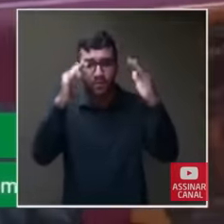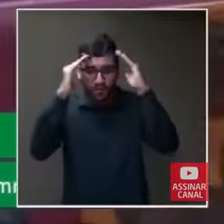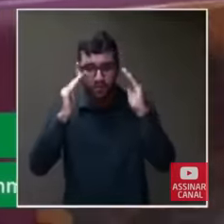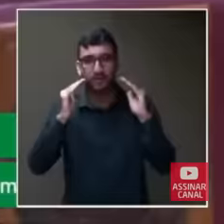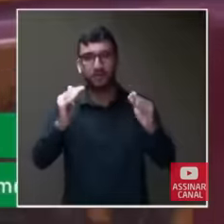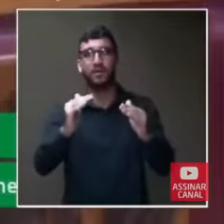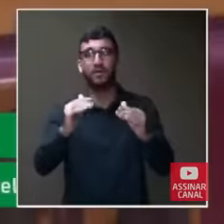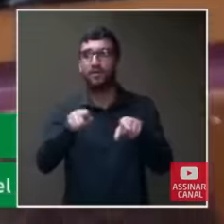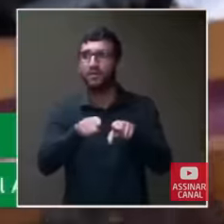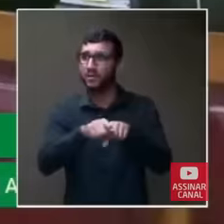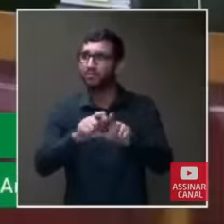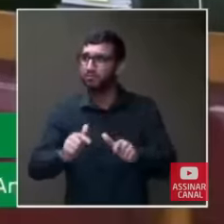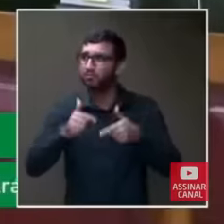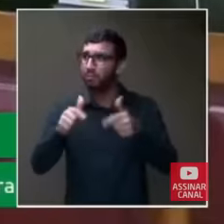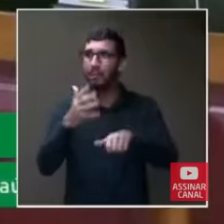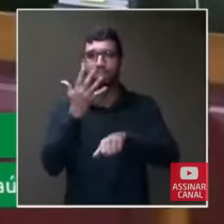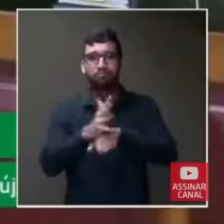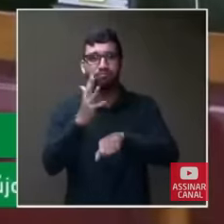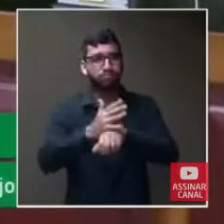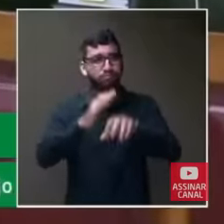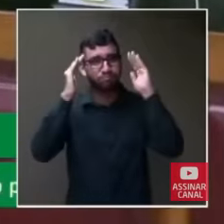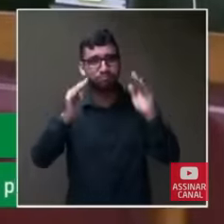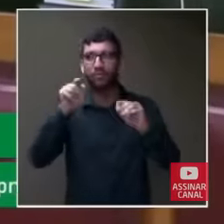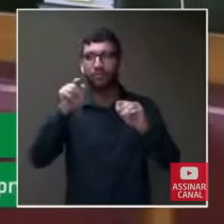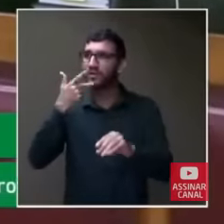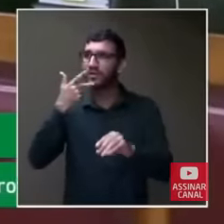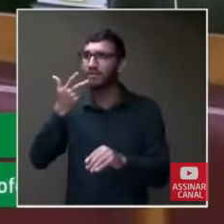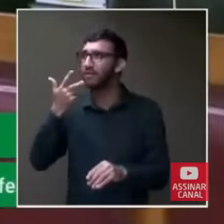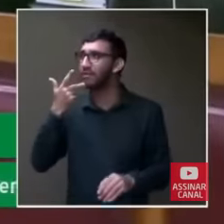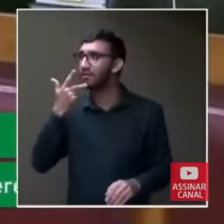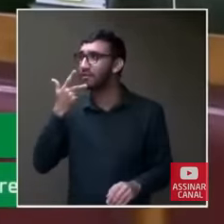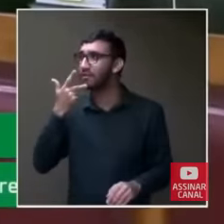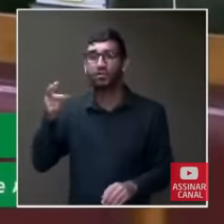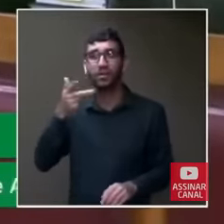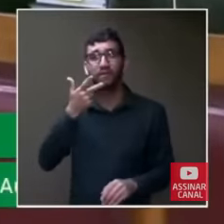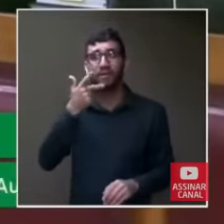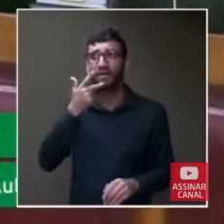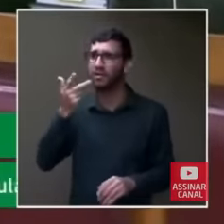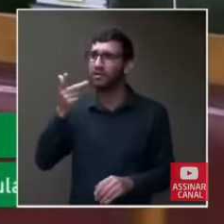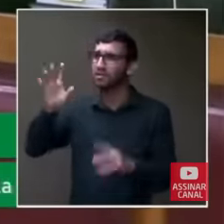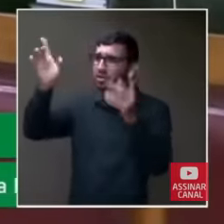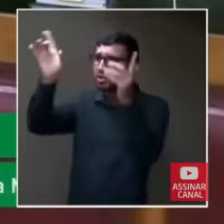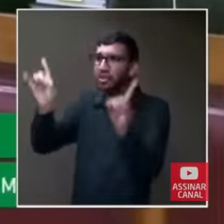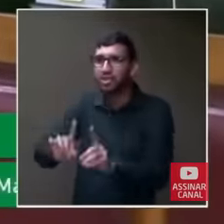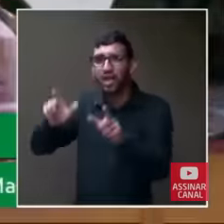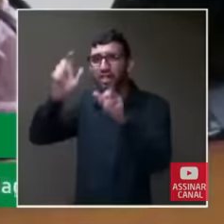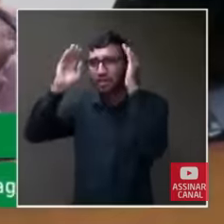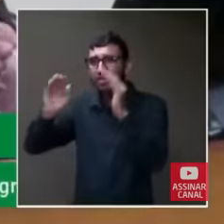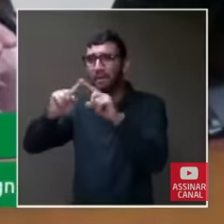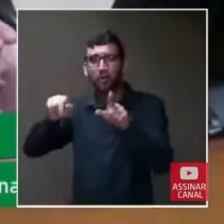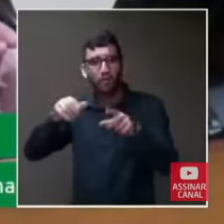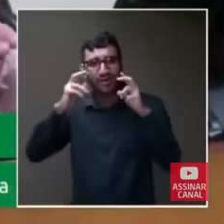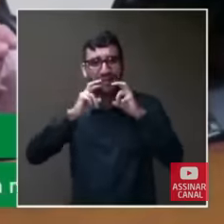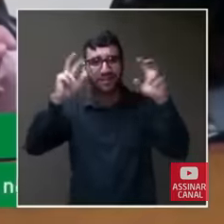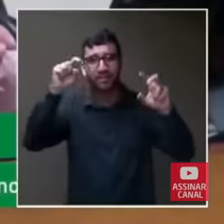respeito e agir com dignidade. O senhor está falando tanto... Não, o senhor está falando tanto em dignidade. O senhor